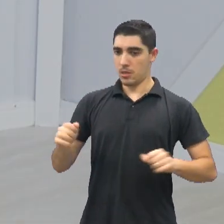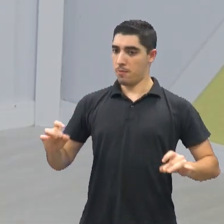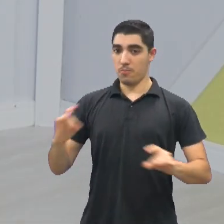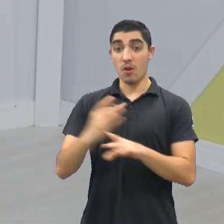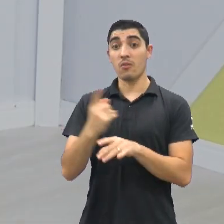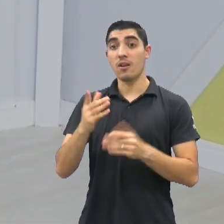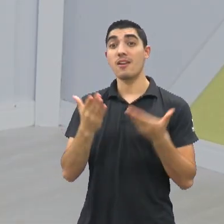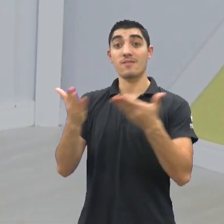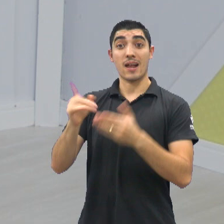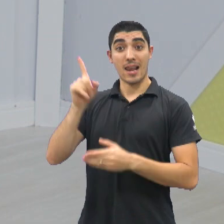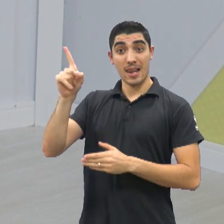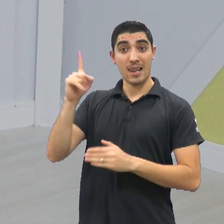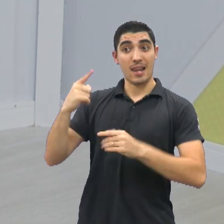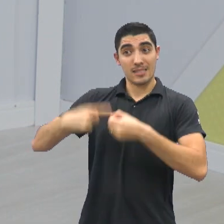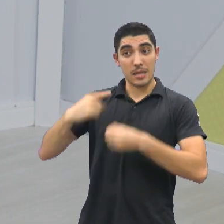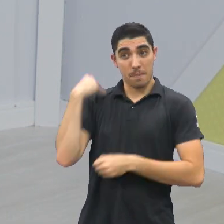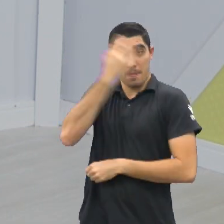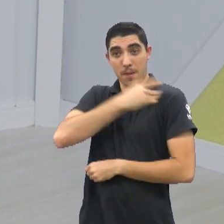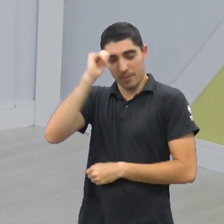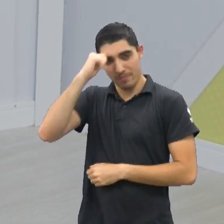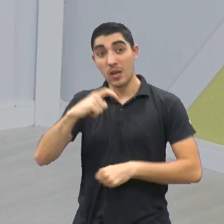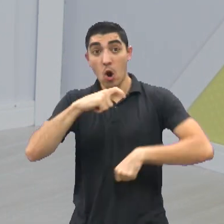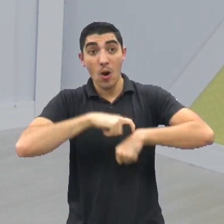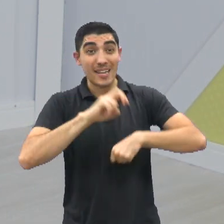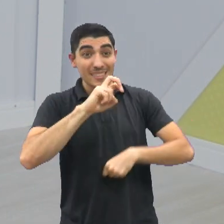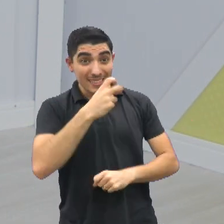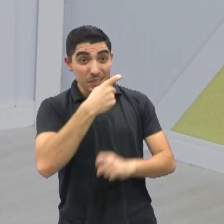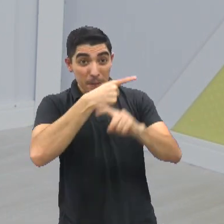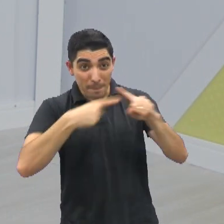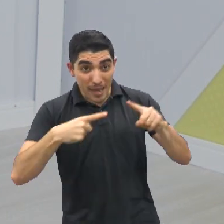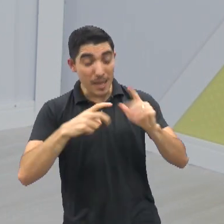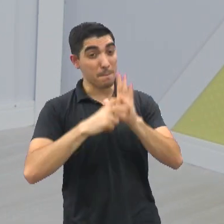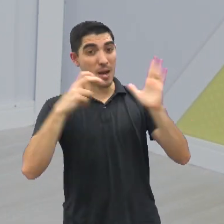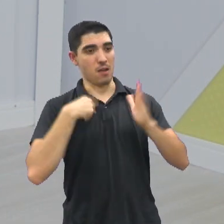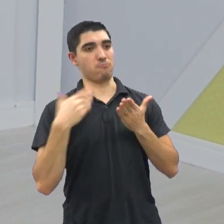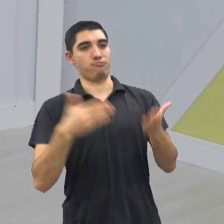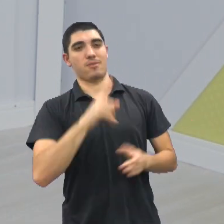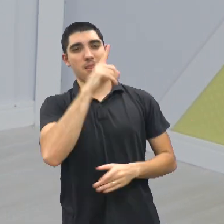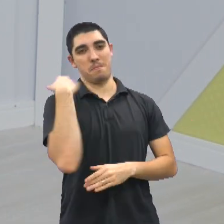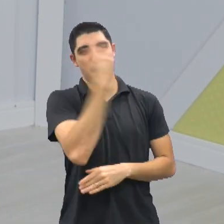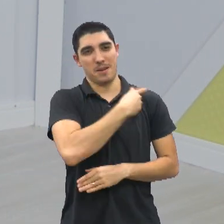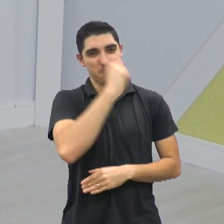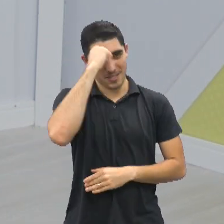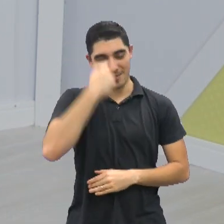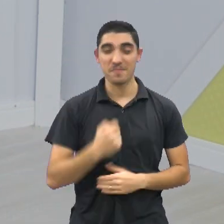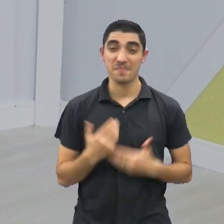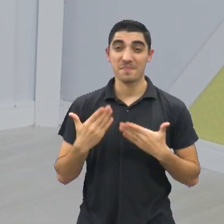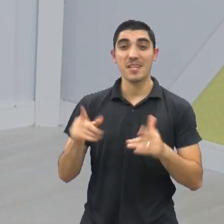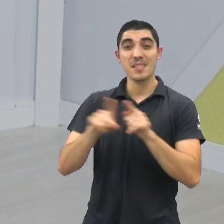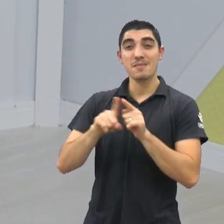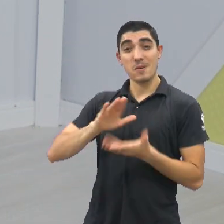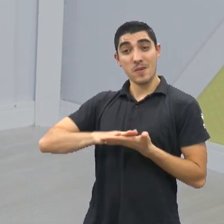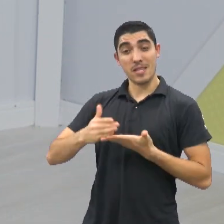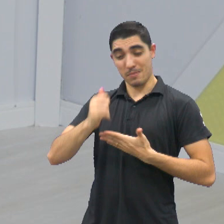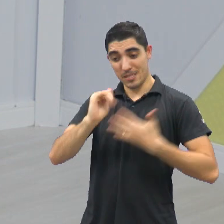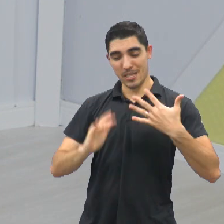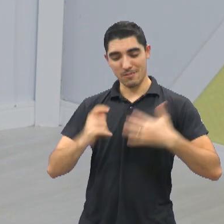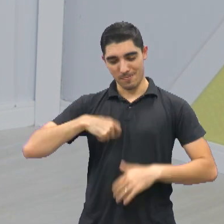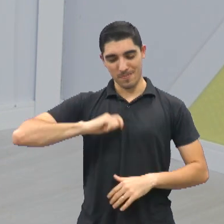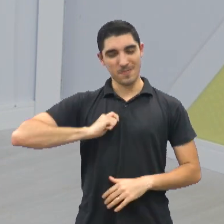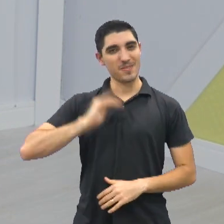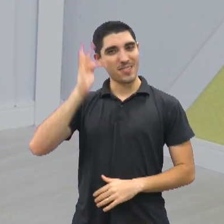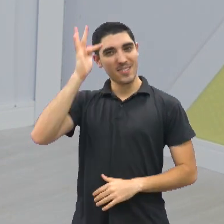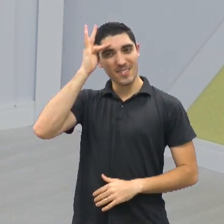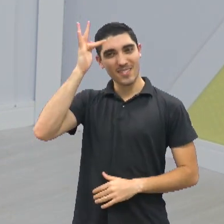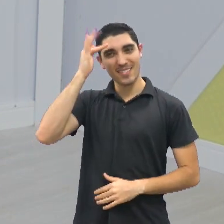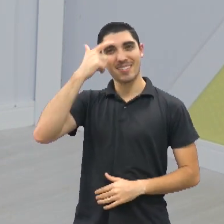Aparecida n 5 horas 5:30 da manhã eu estô no ônibus indo PR Aparecida Que beleza e aqui com a gente também o nosso Interprete de libras o nosso querido